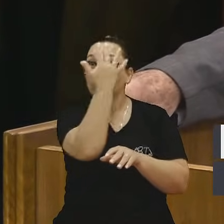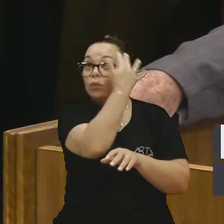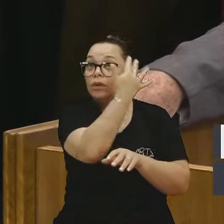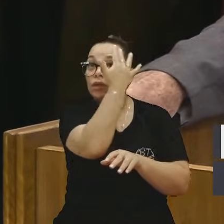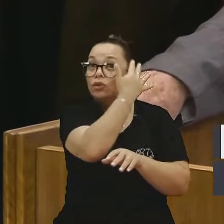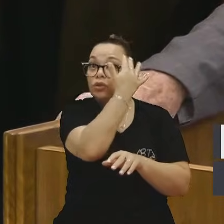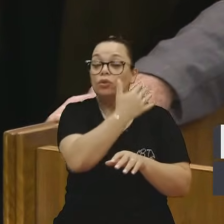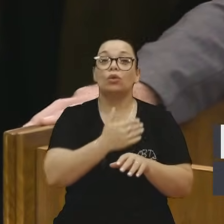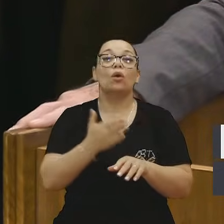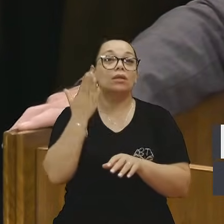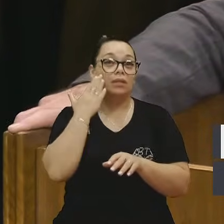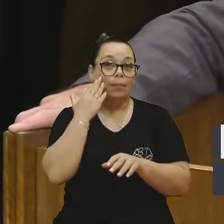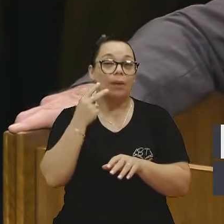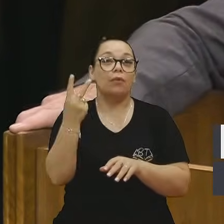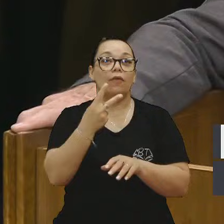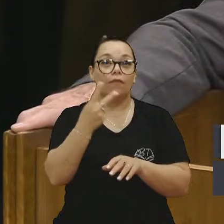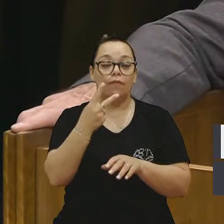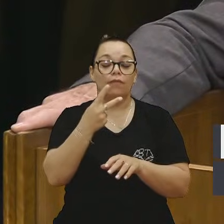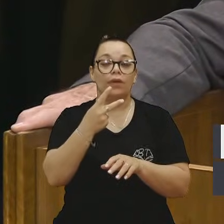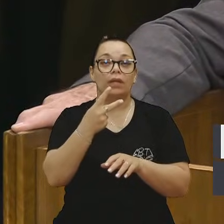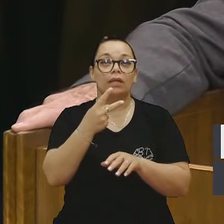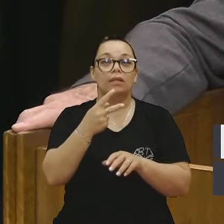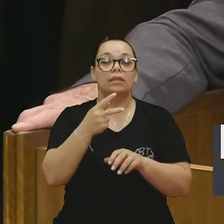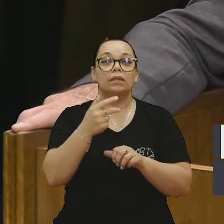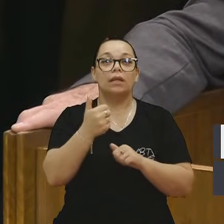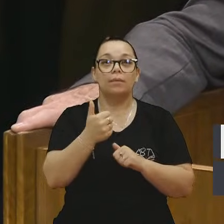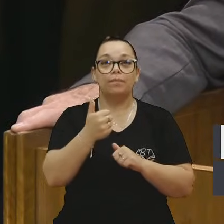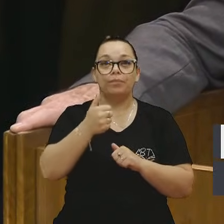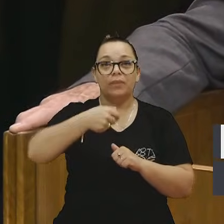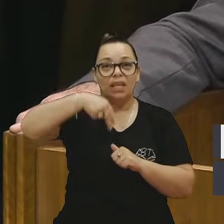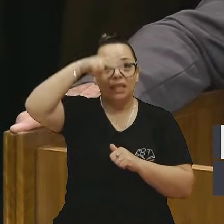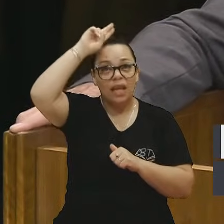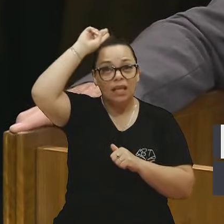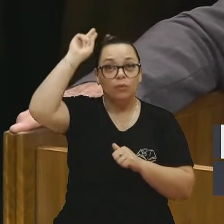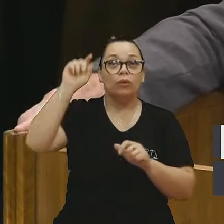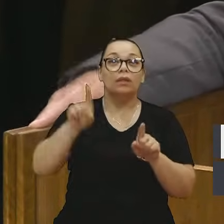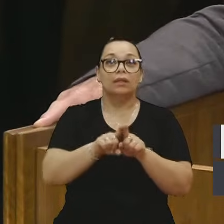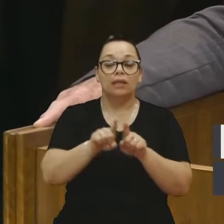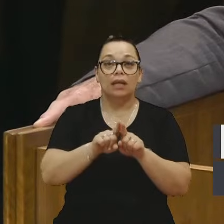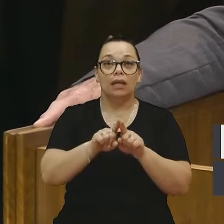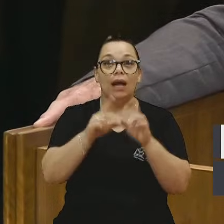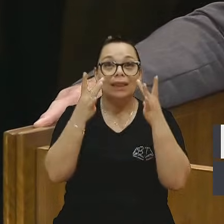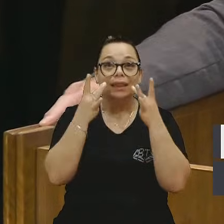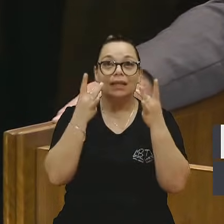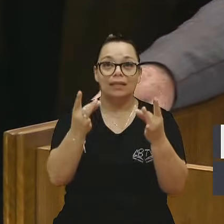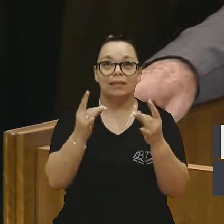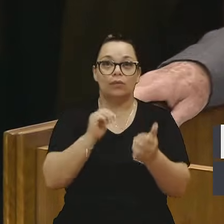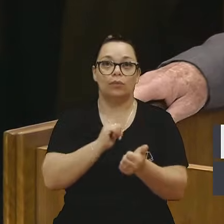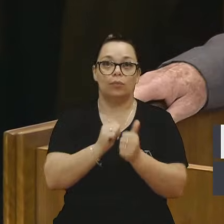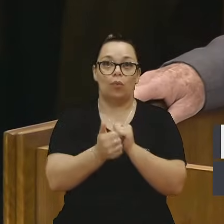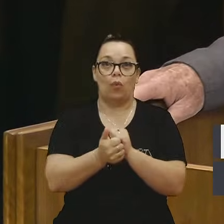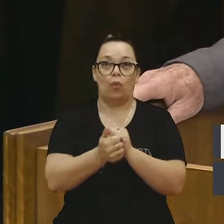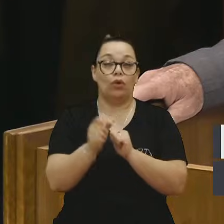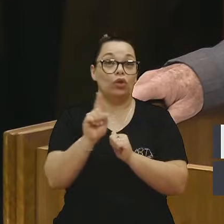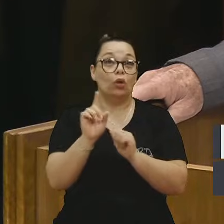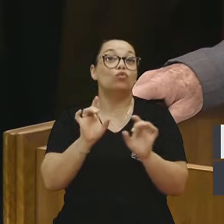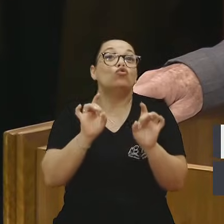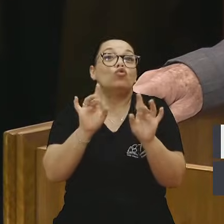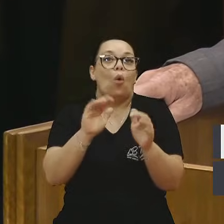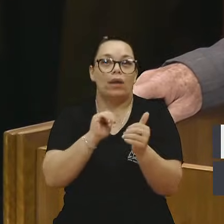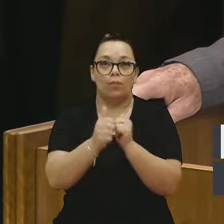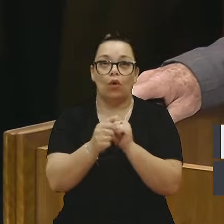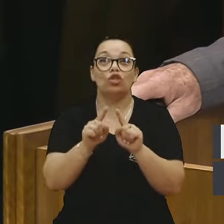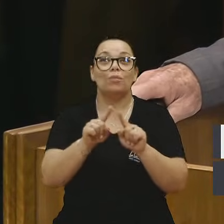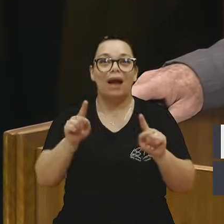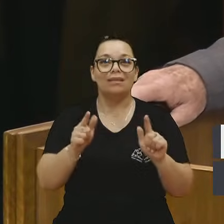Domênico e o vice-prefeito Néspolo têm dado atenção ao esporte em Caxias do Sul. Não só o esporte, como o